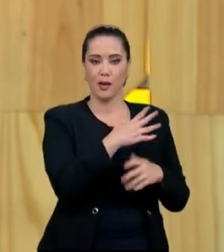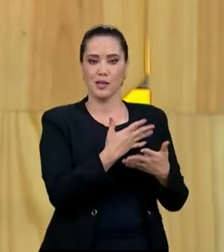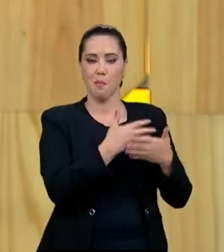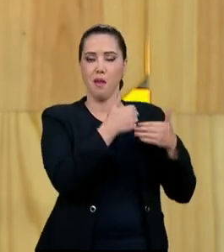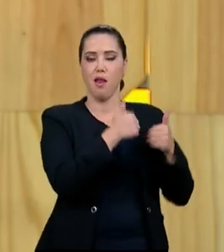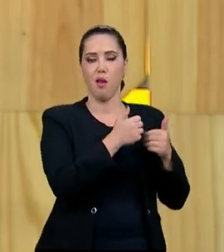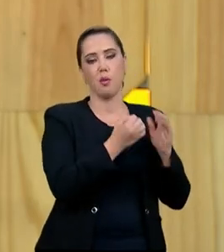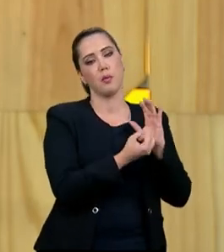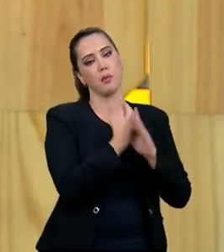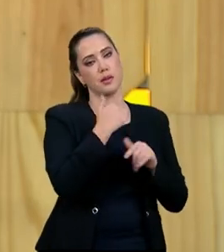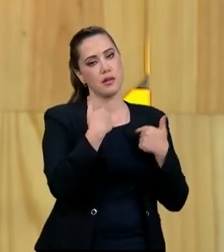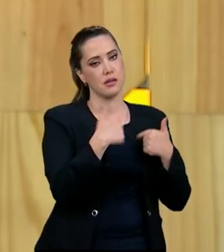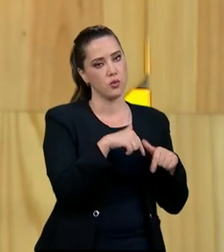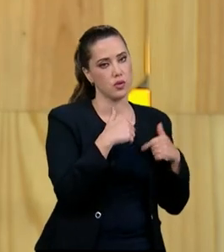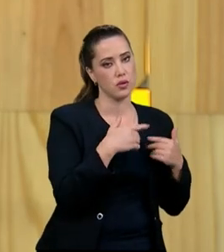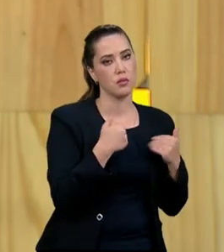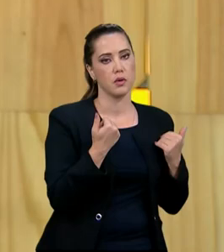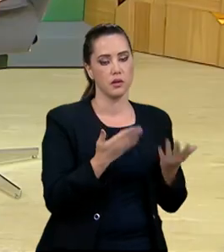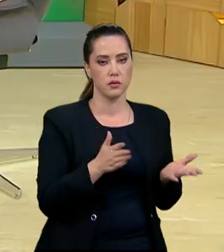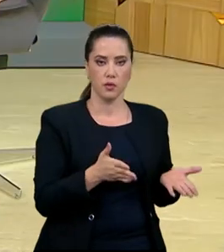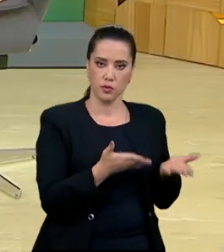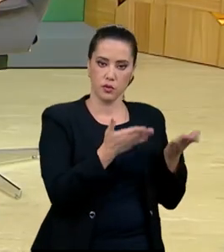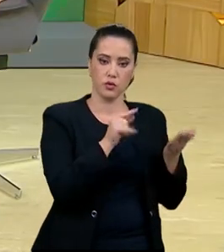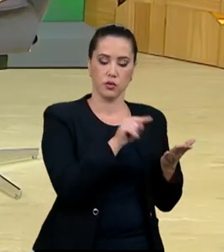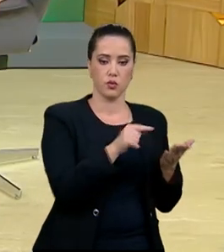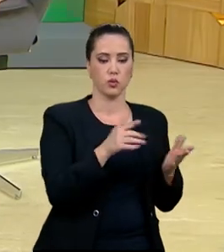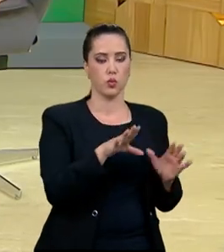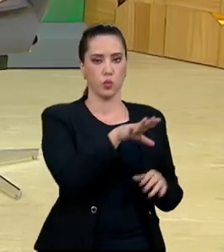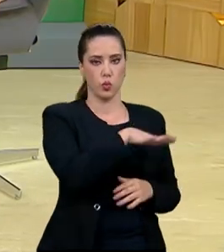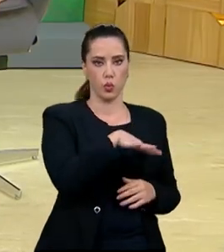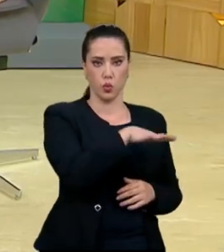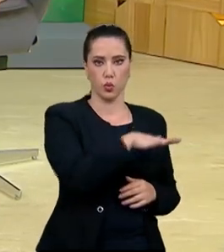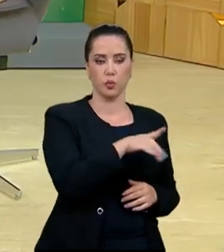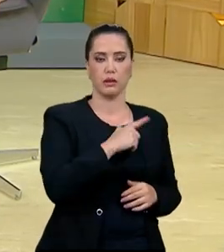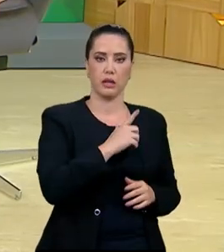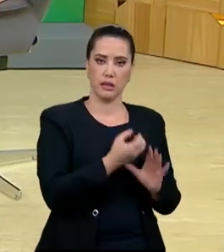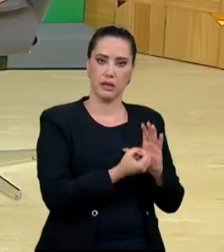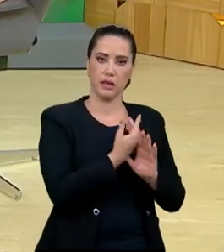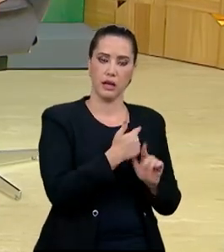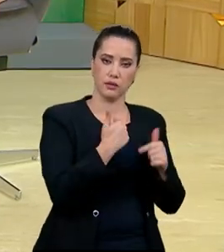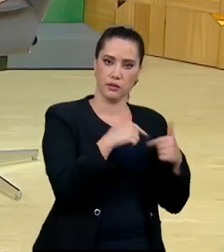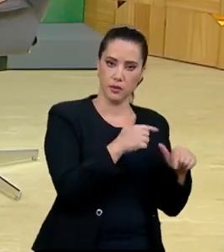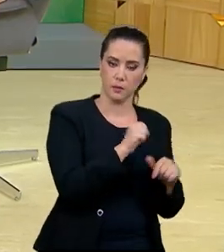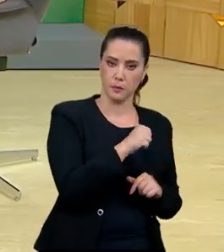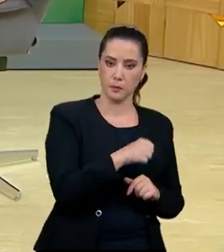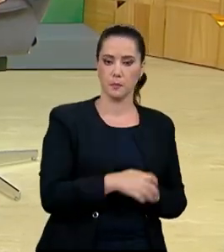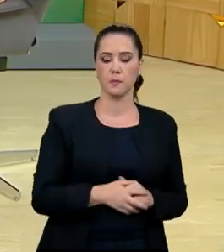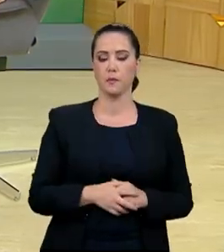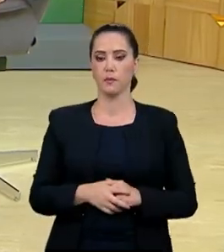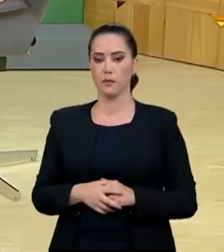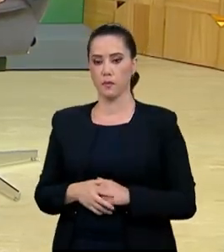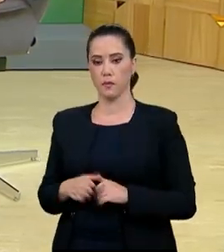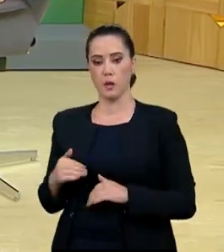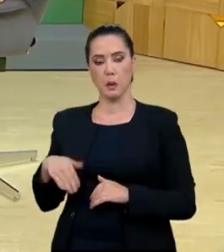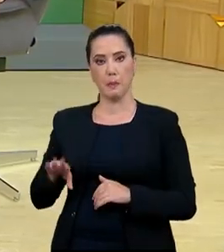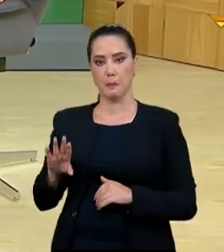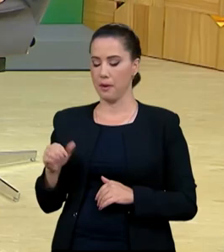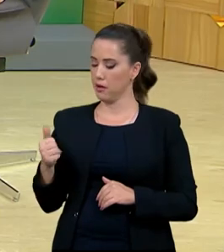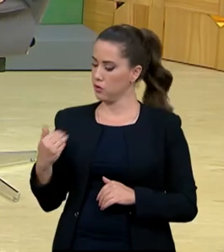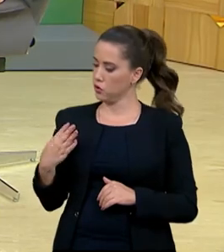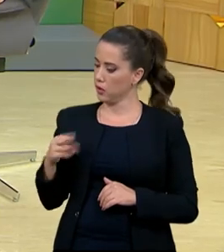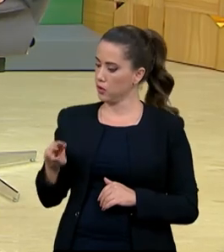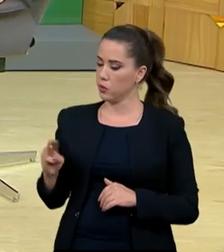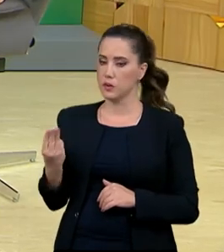nessa criação de emprego. E acho que até isso, por isso esses setores, segmento tem gerado tanto emprego. E são mais de 14